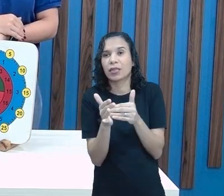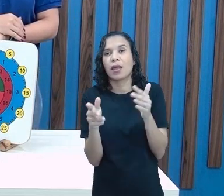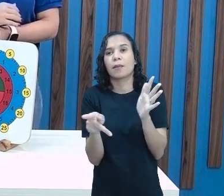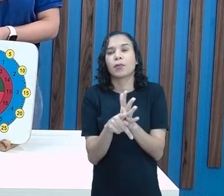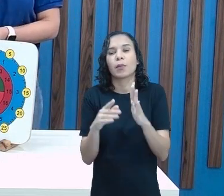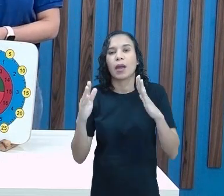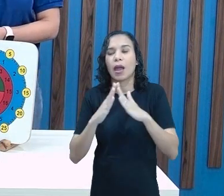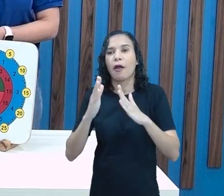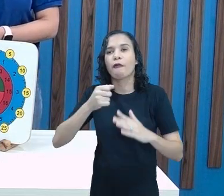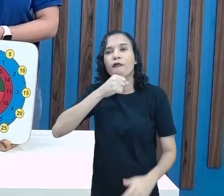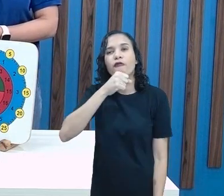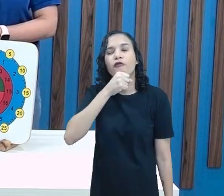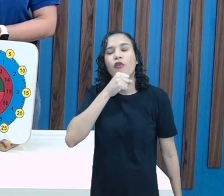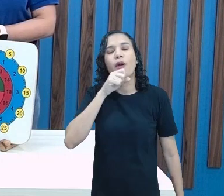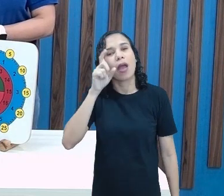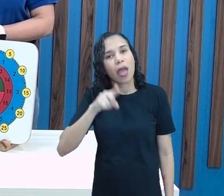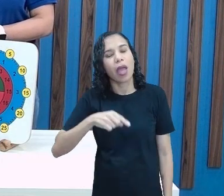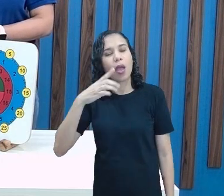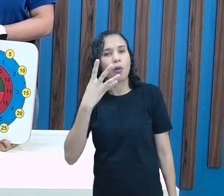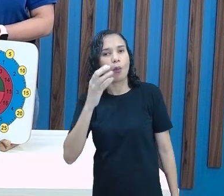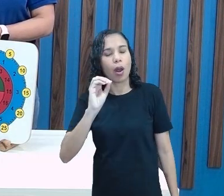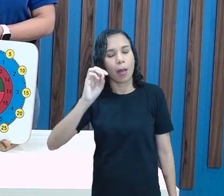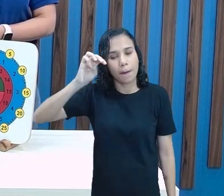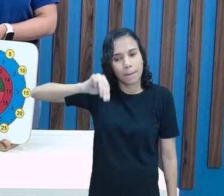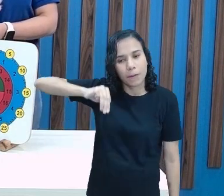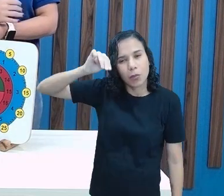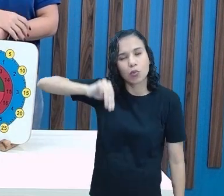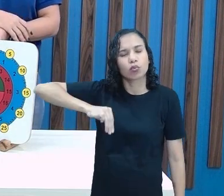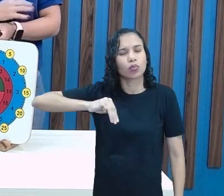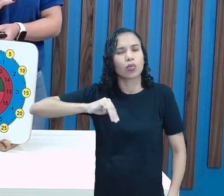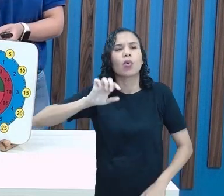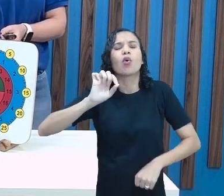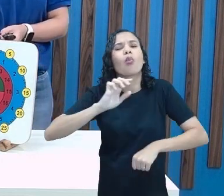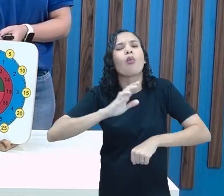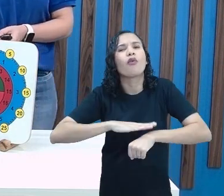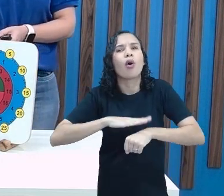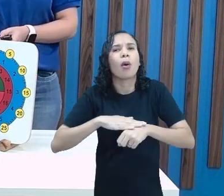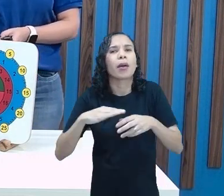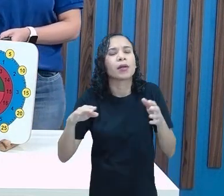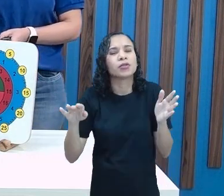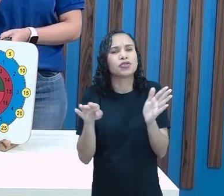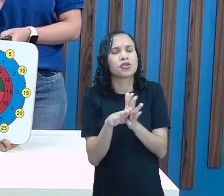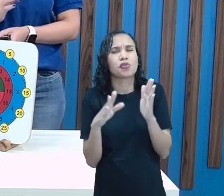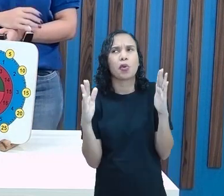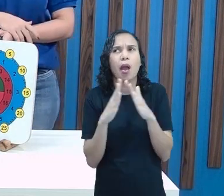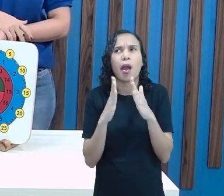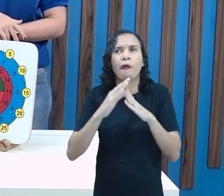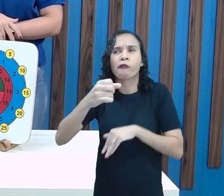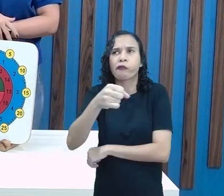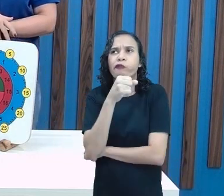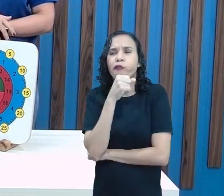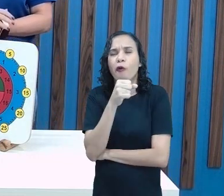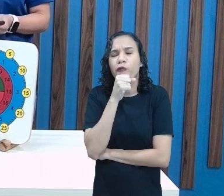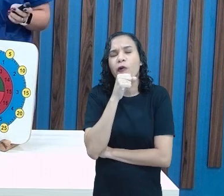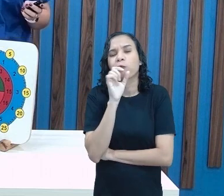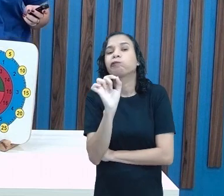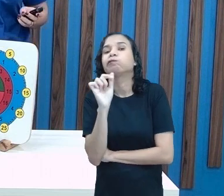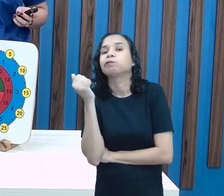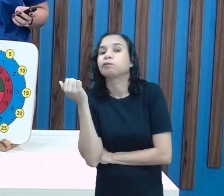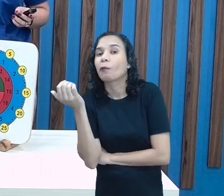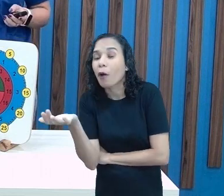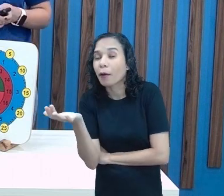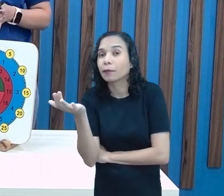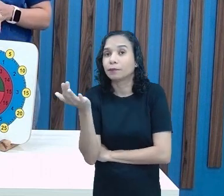da avó dura exatamente 40 minutos. Que horas Christian vai chegar na casa da sua avó? E